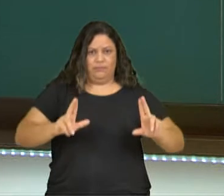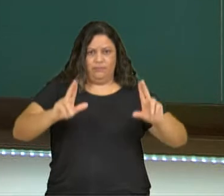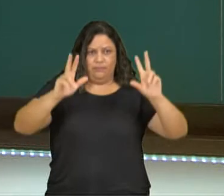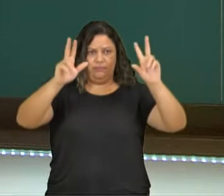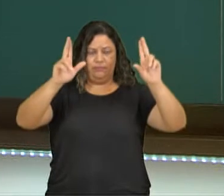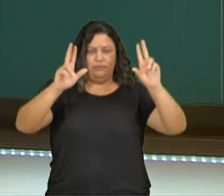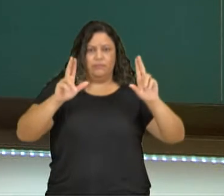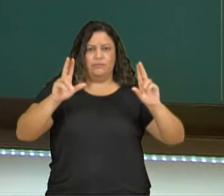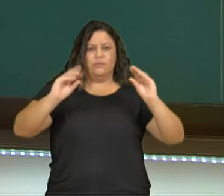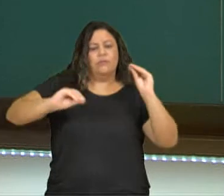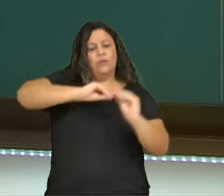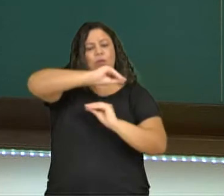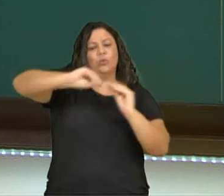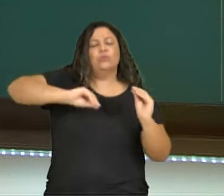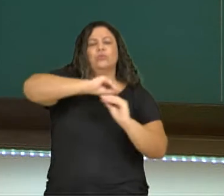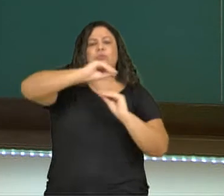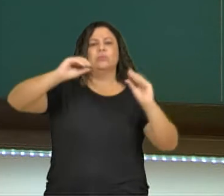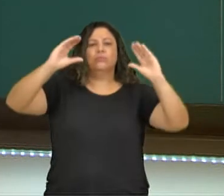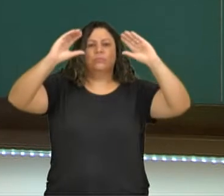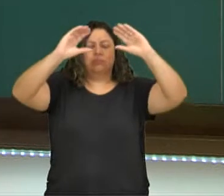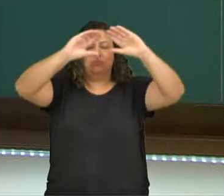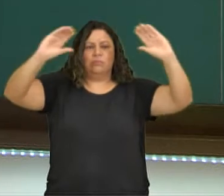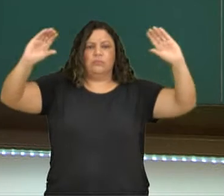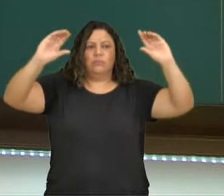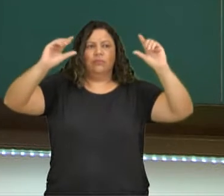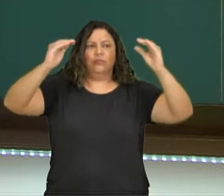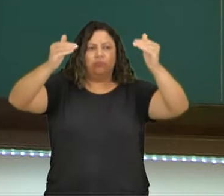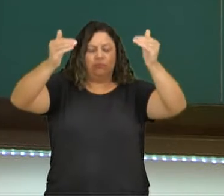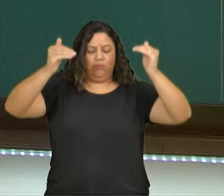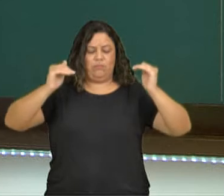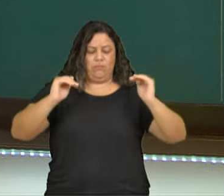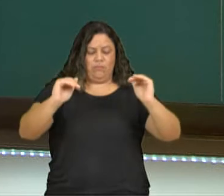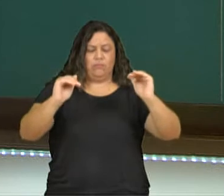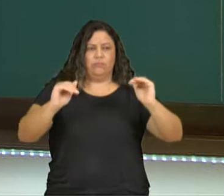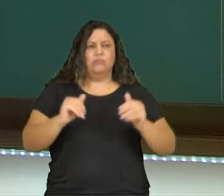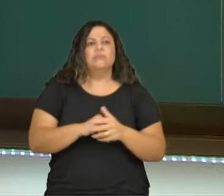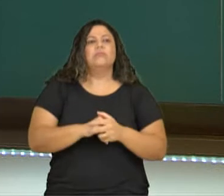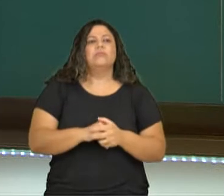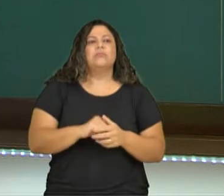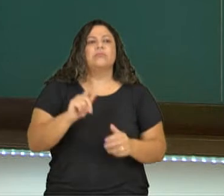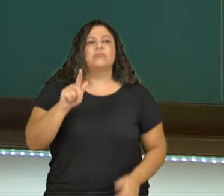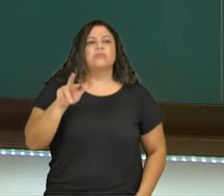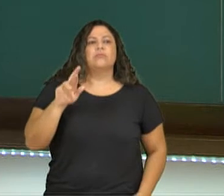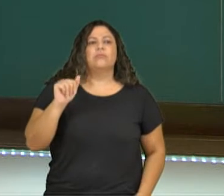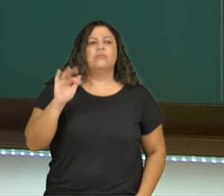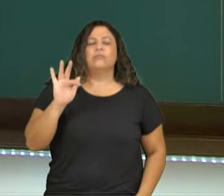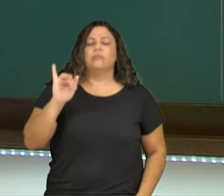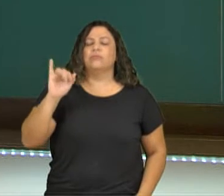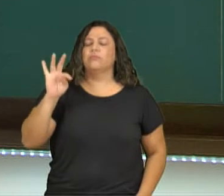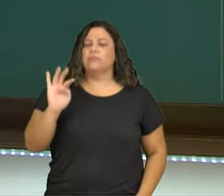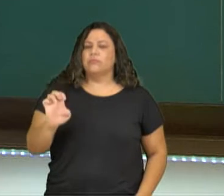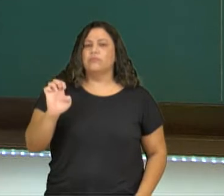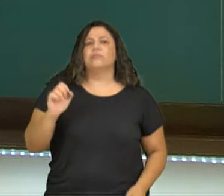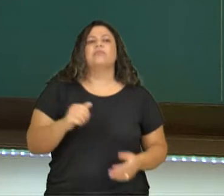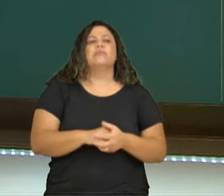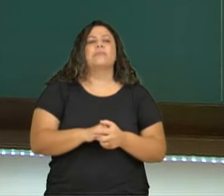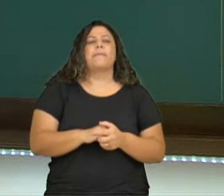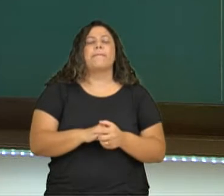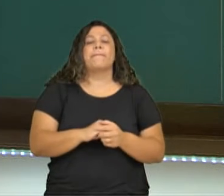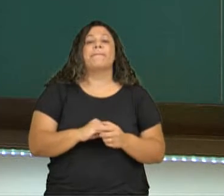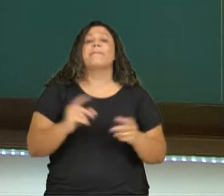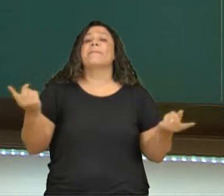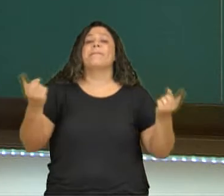substâncias envolvidas? Carbono, grafite e CO2. Daqui a gente precisa tirar a proporção